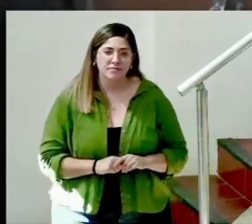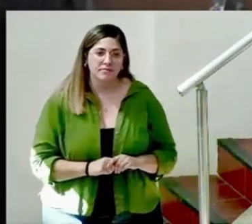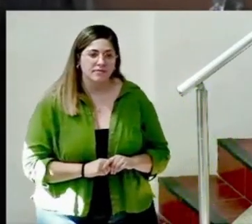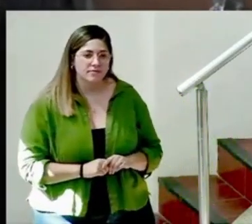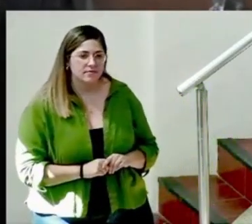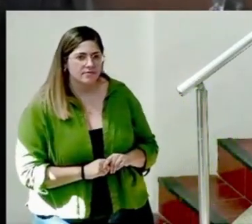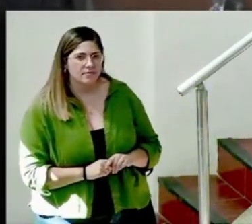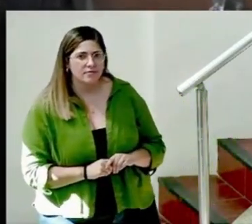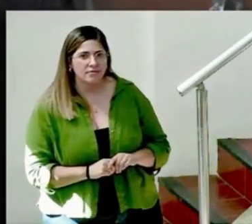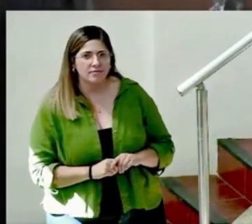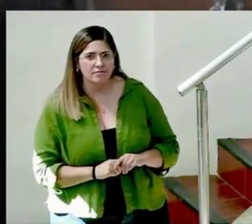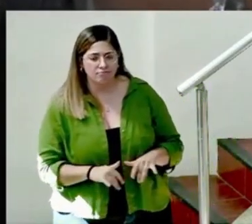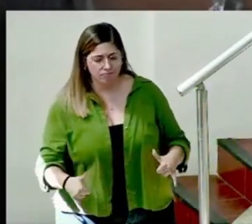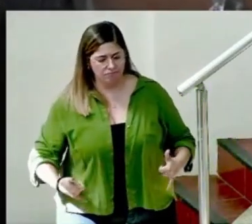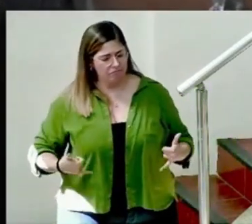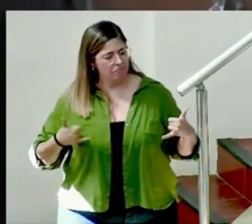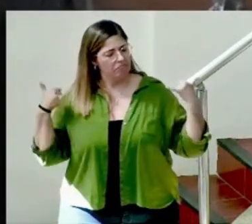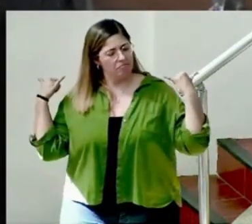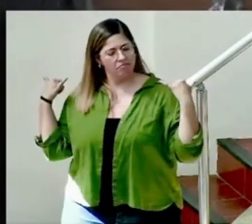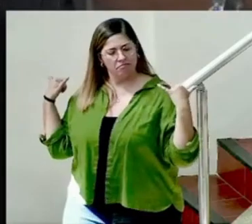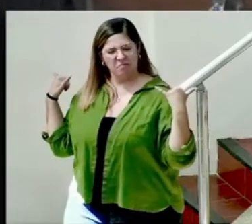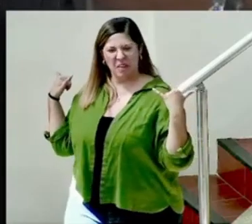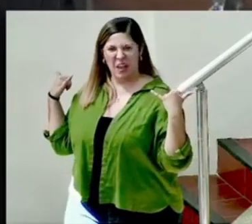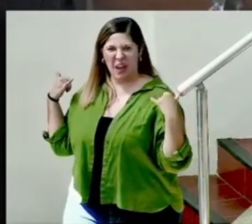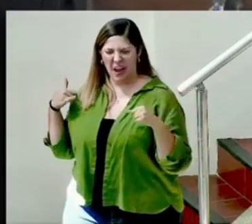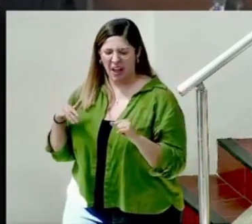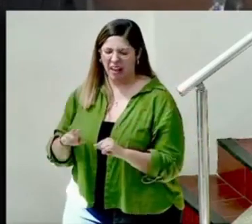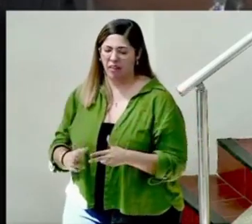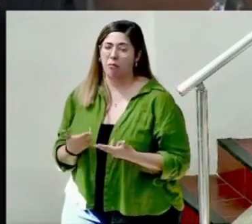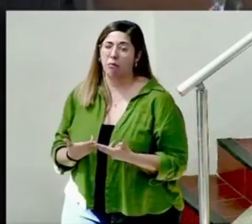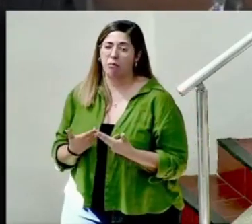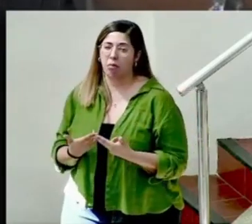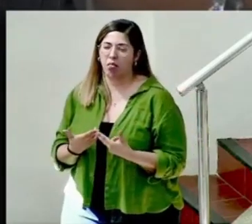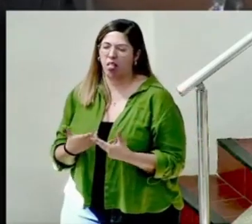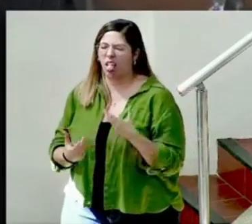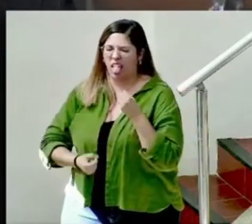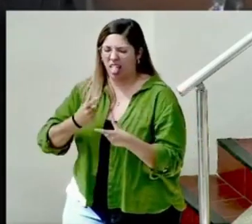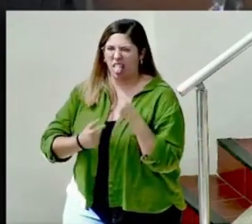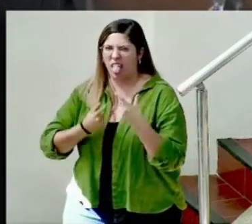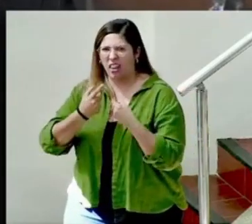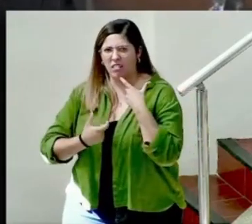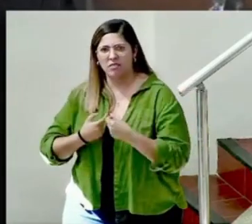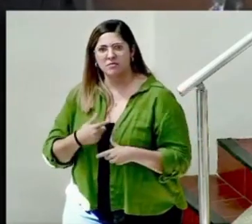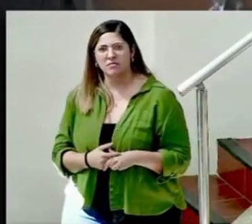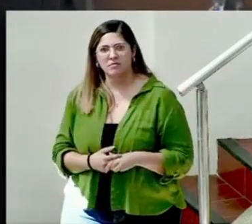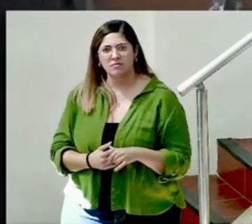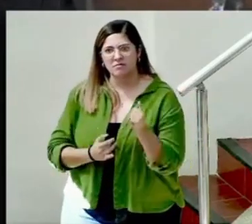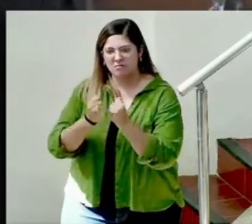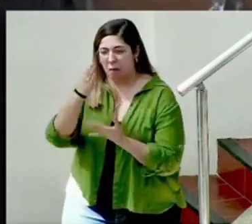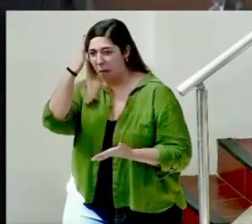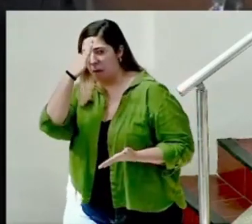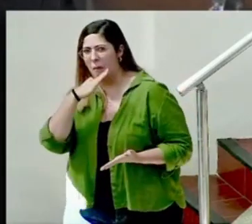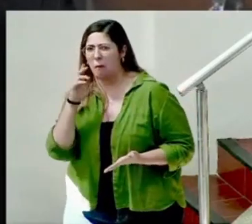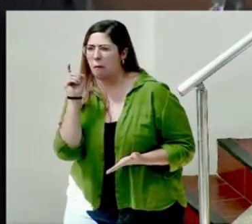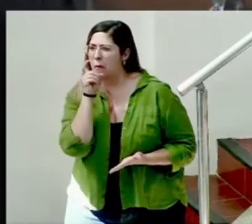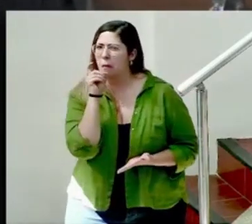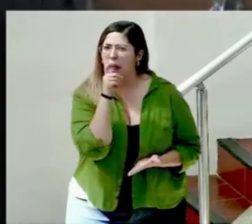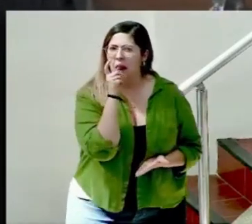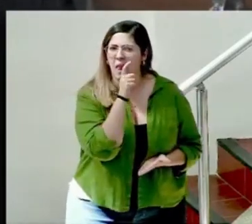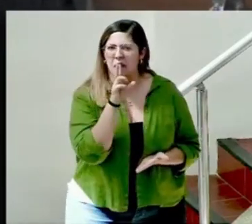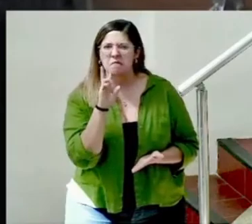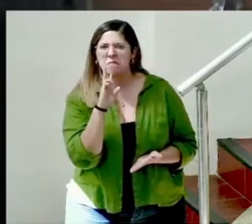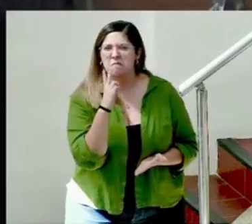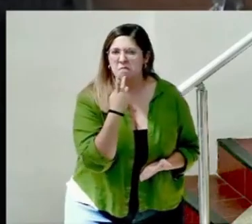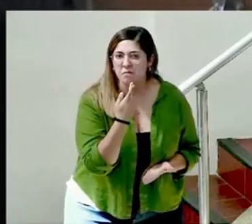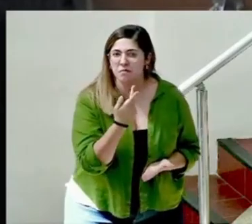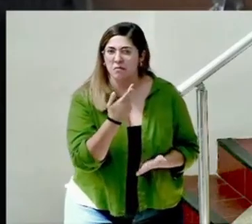Seremos intolerantes, impacientes, grosseiros, mentirosos, trapaceiros. Vamos abrir mão dos